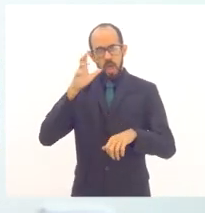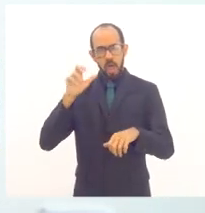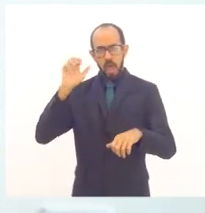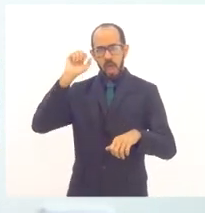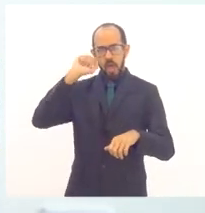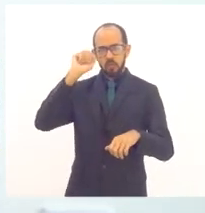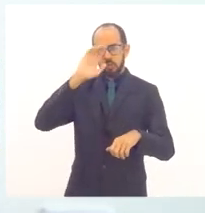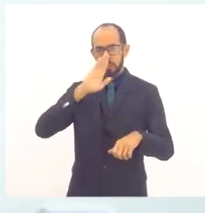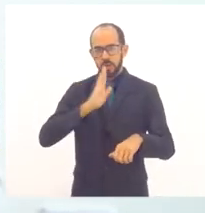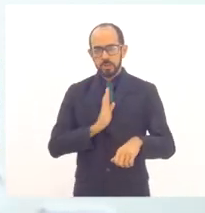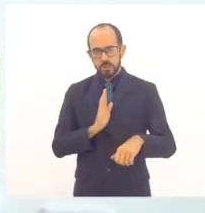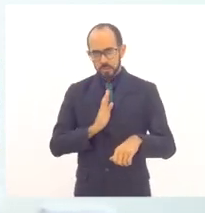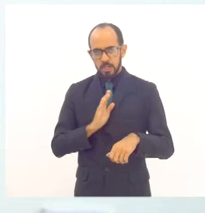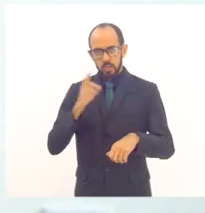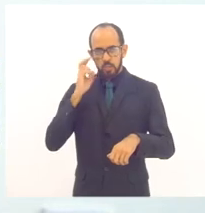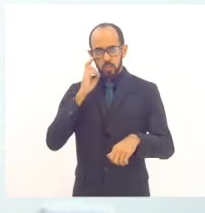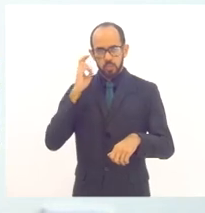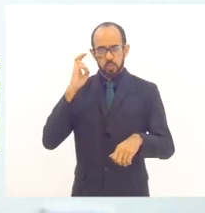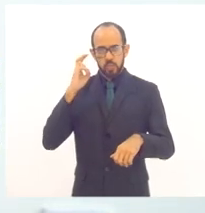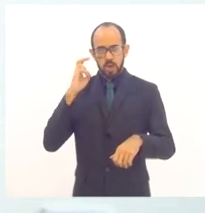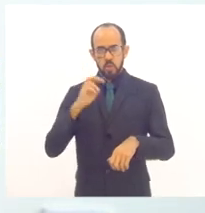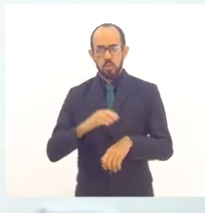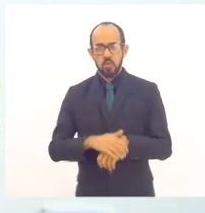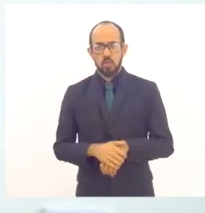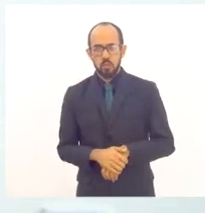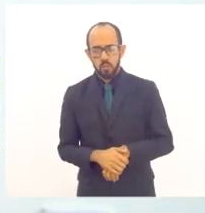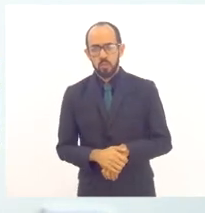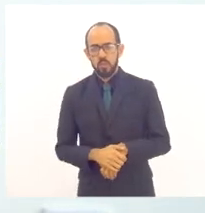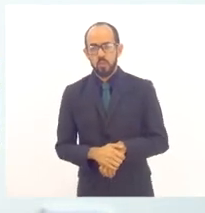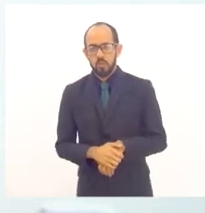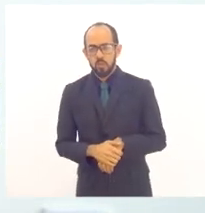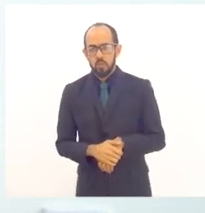afro-brasileiro e da cultura? Essa eu tenho quase de cor,